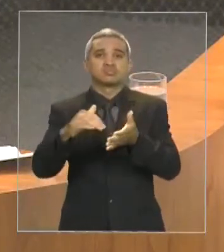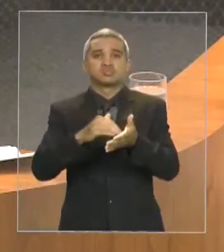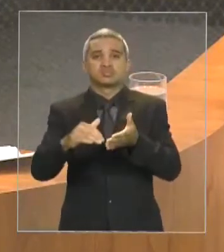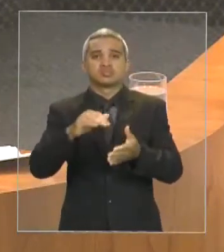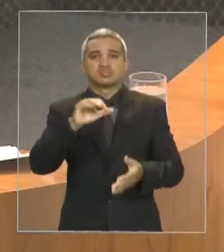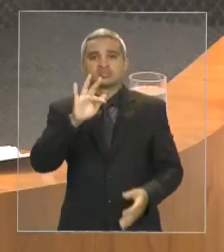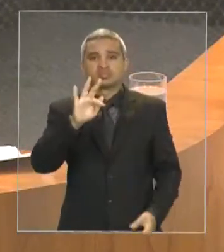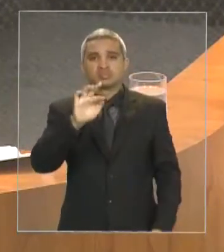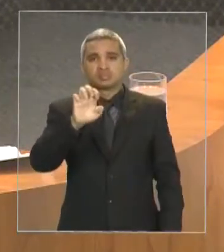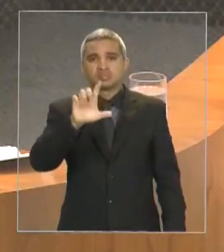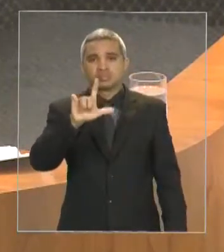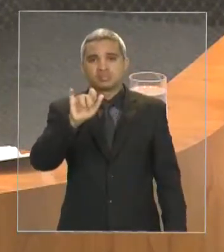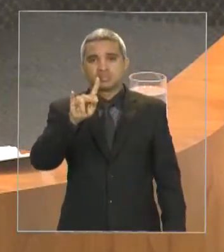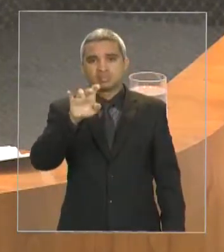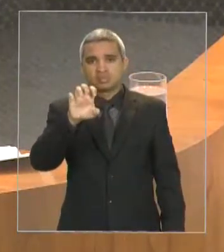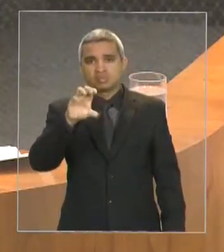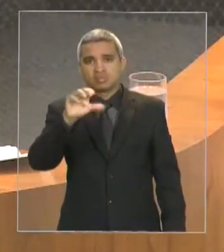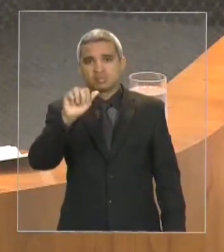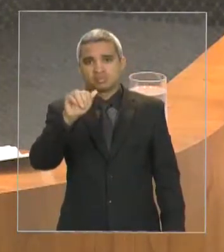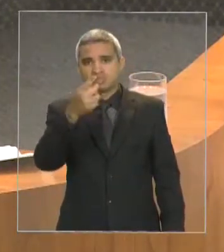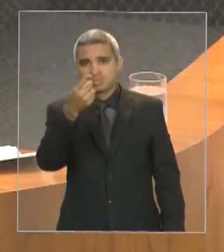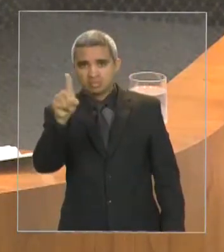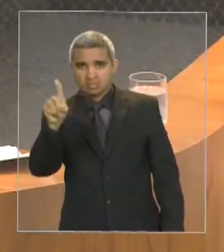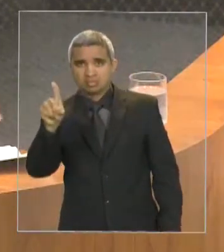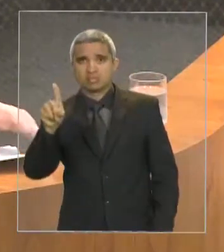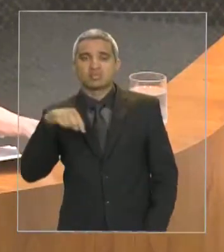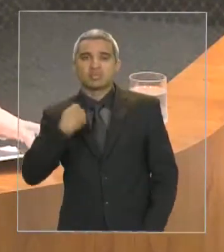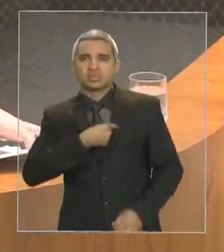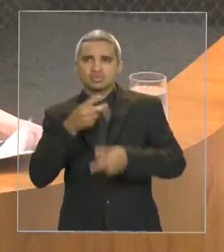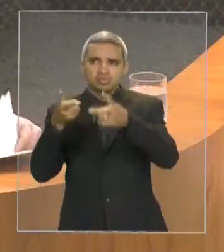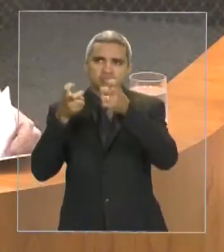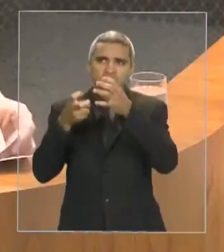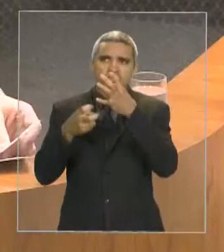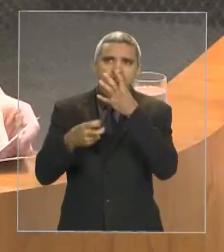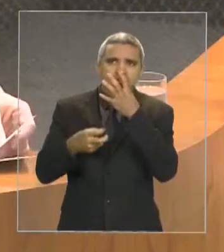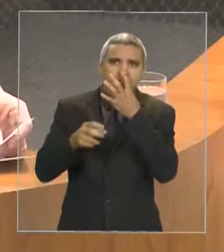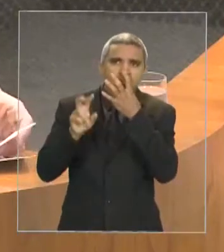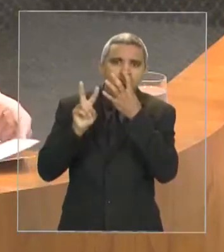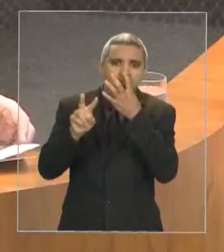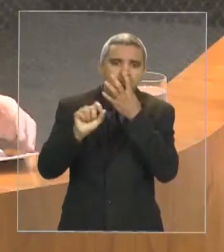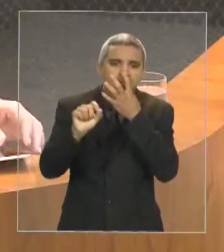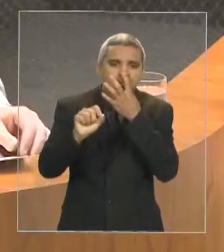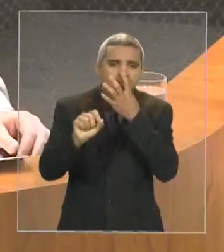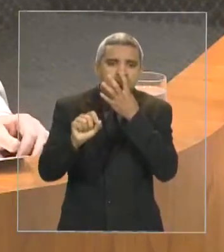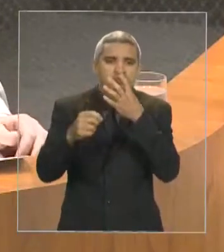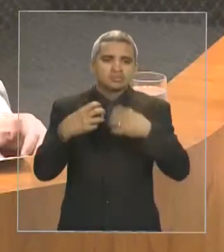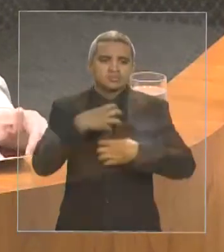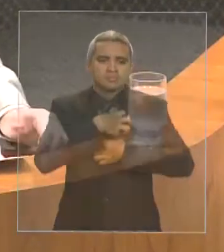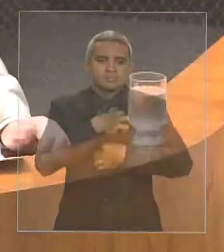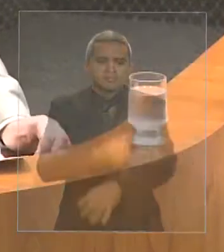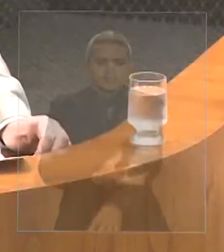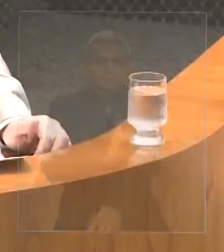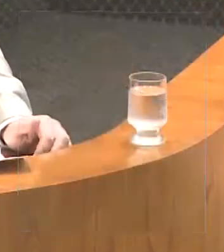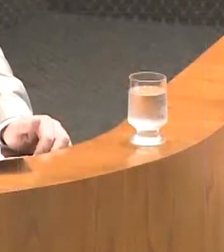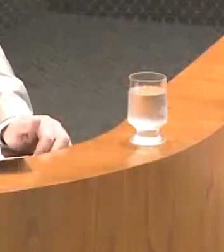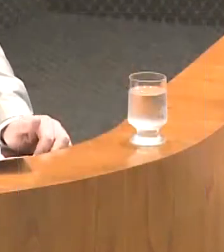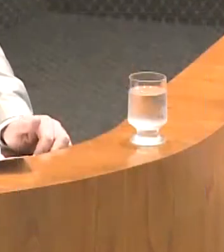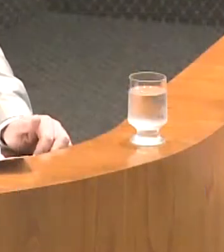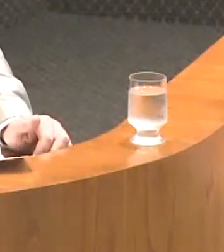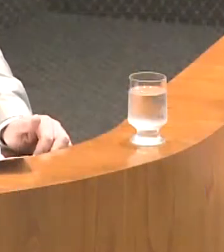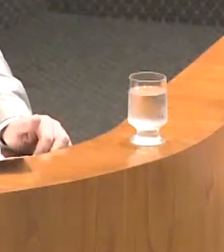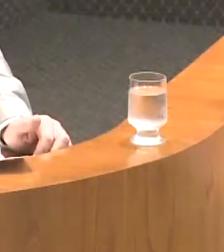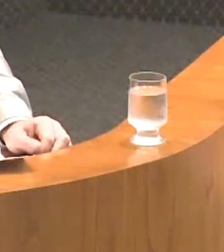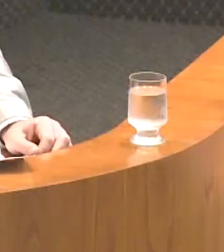ver, para nossa felicidade, e até me emocionei na época dessa visita, a escola totalmente